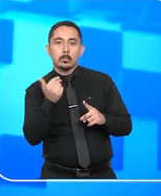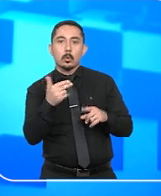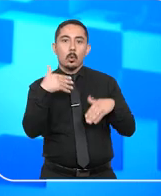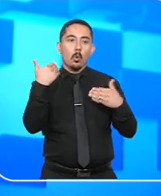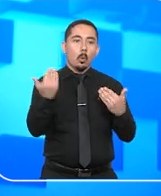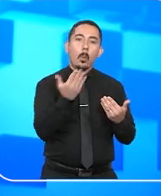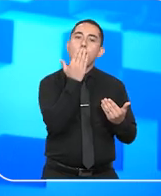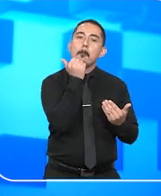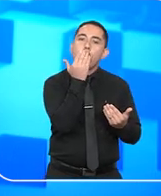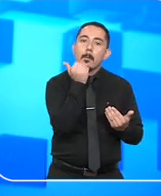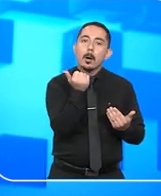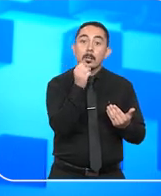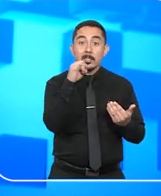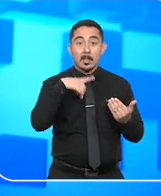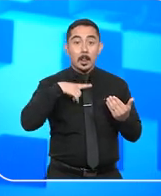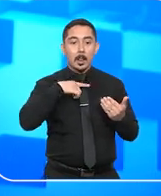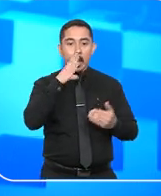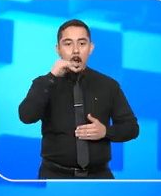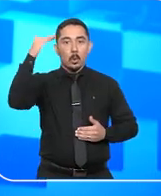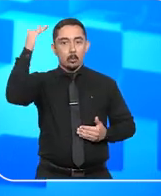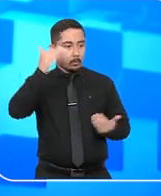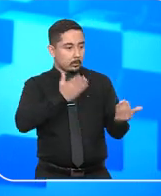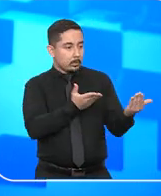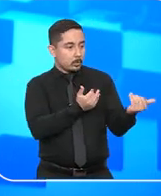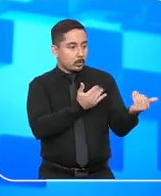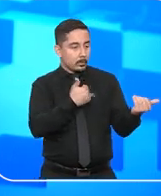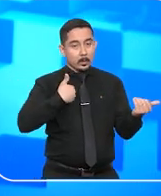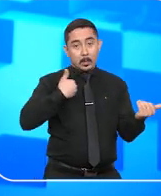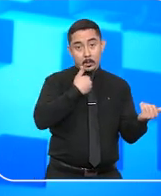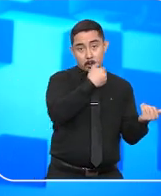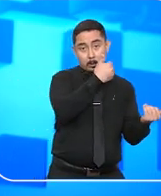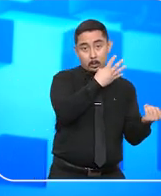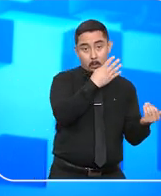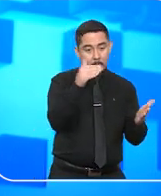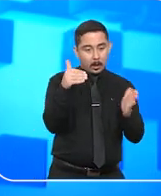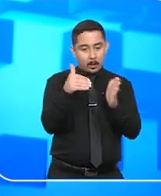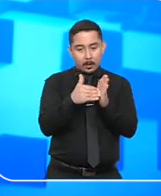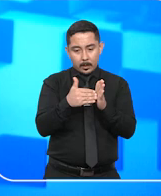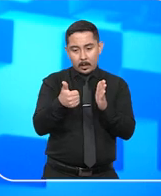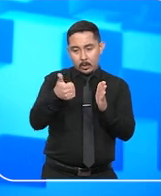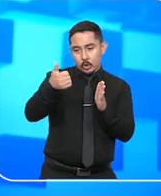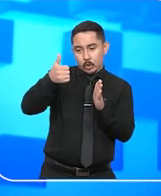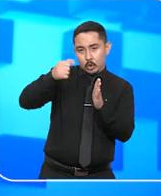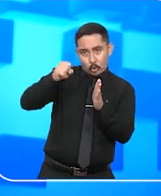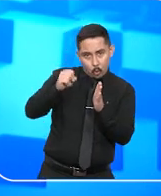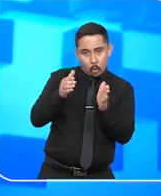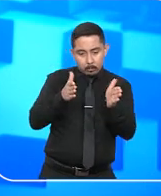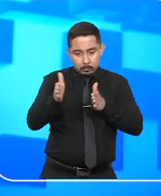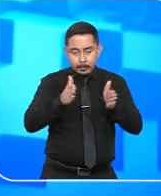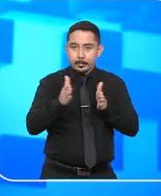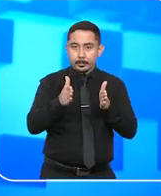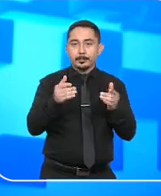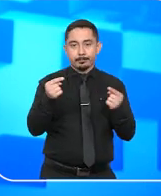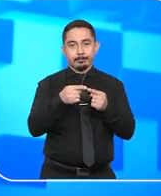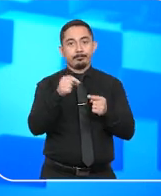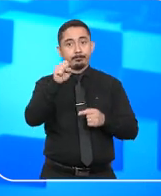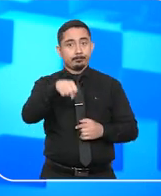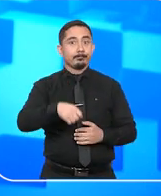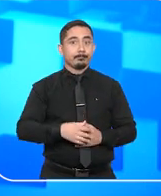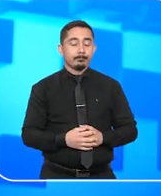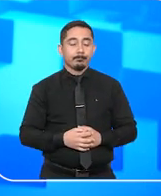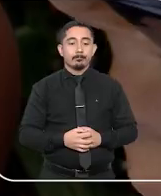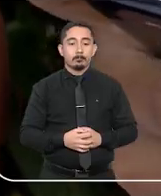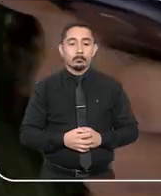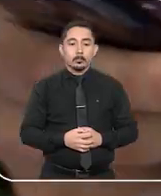quando envolve pessoas adultas e adolescentes com mais de 14 e menos de 18 anos de